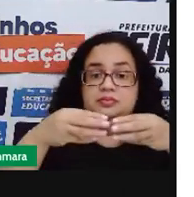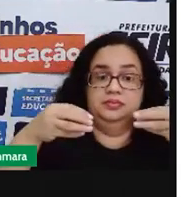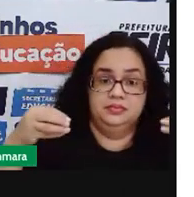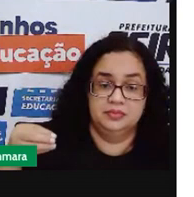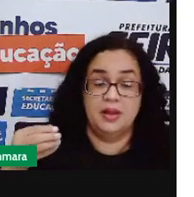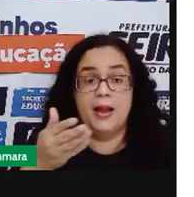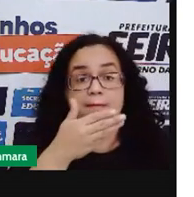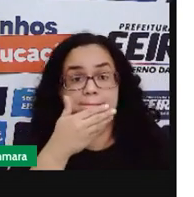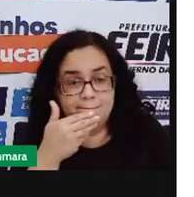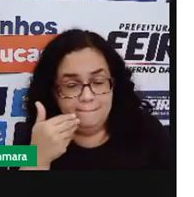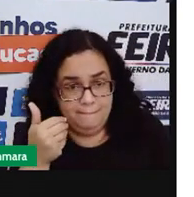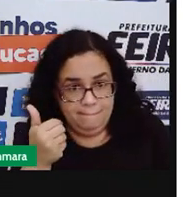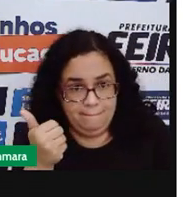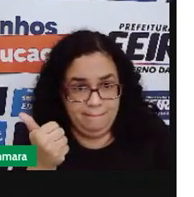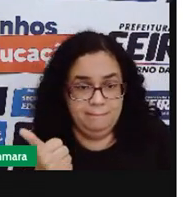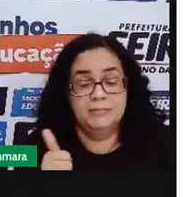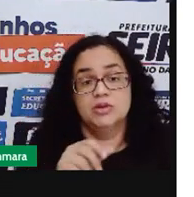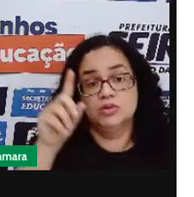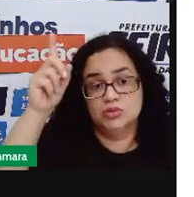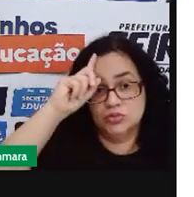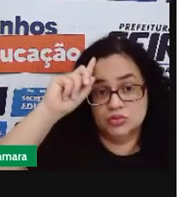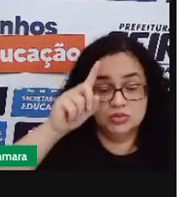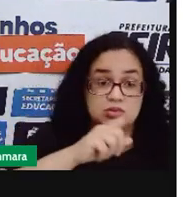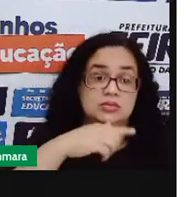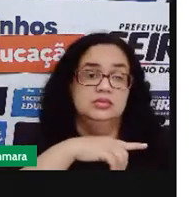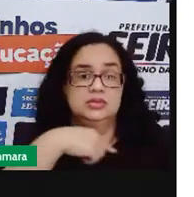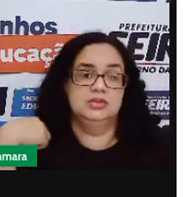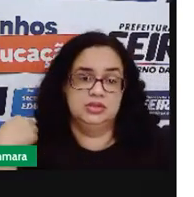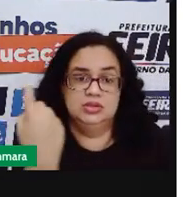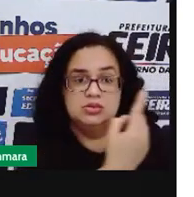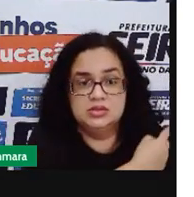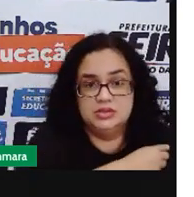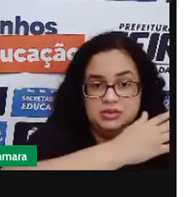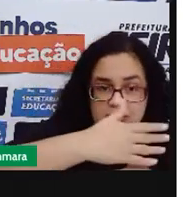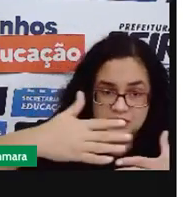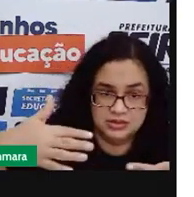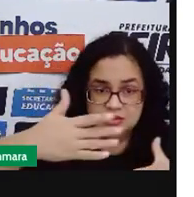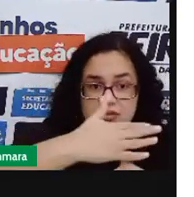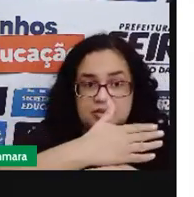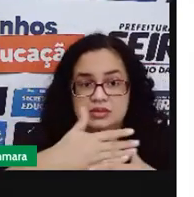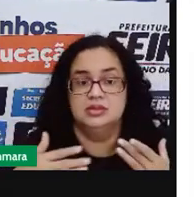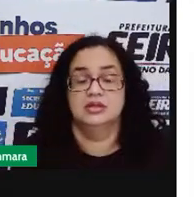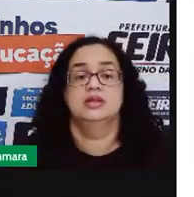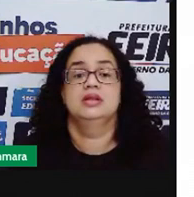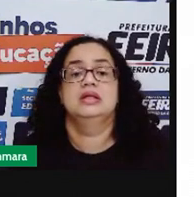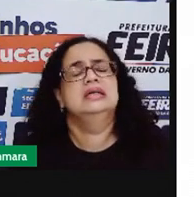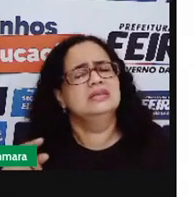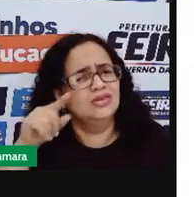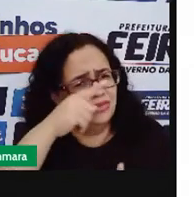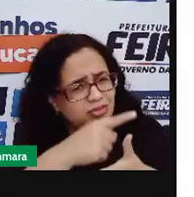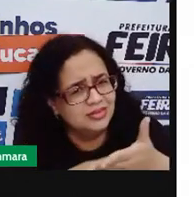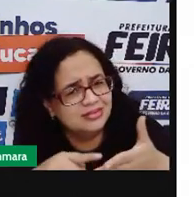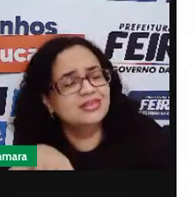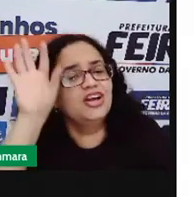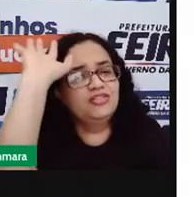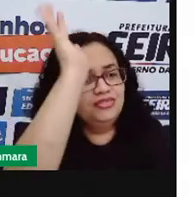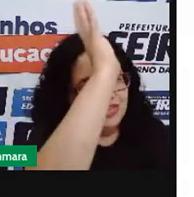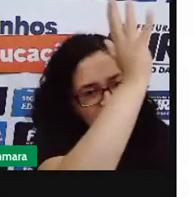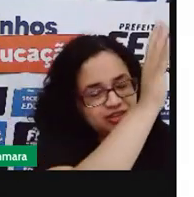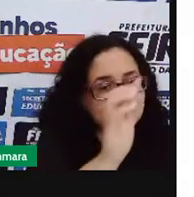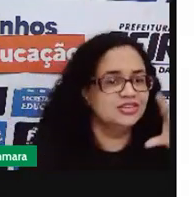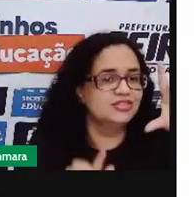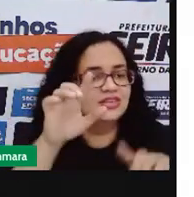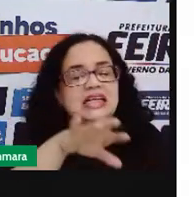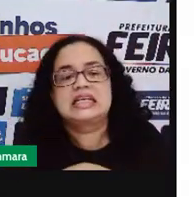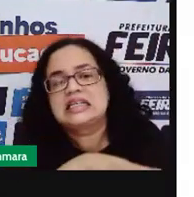propor melhorias no dia a dia da nossa cidade. Nas eleições da floresta, os bichinhos lá, os